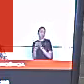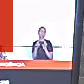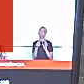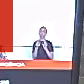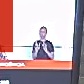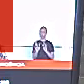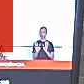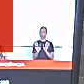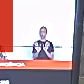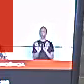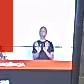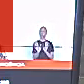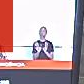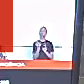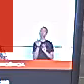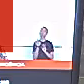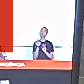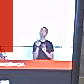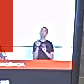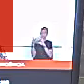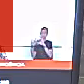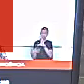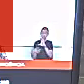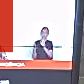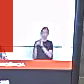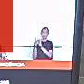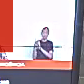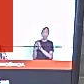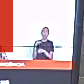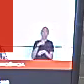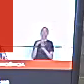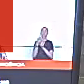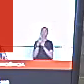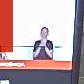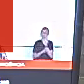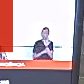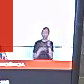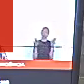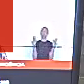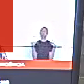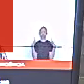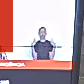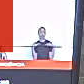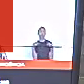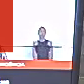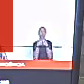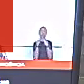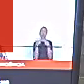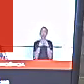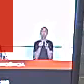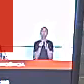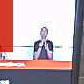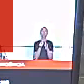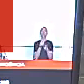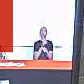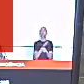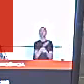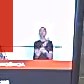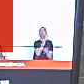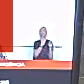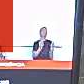diferenciada e que ela tem direito ao lazer e que esse ônibus, ela pode pegar o ônibus para ir a um show